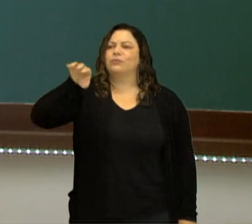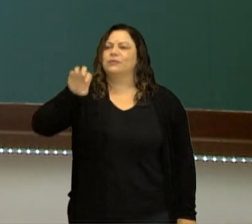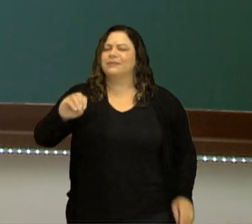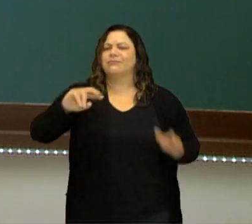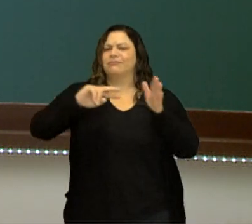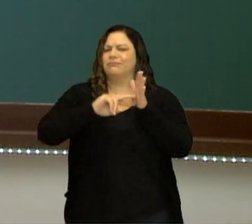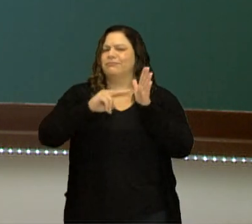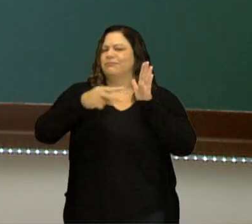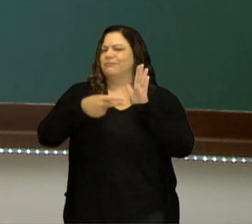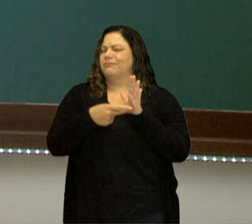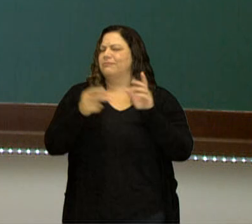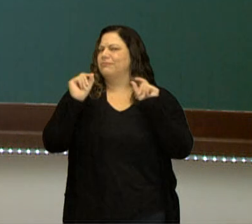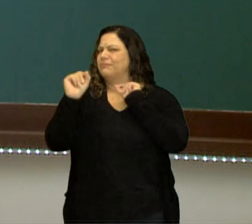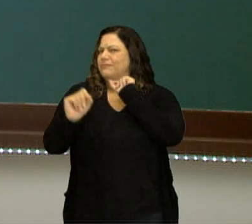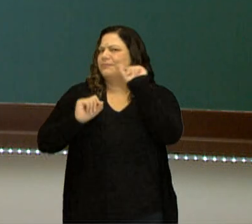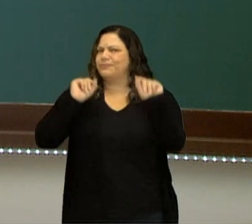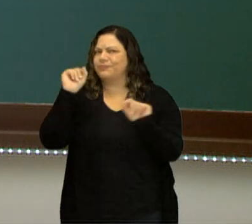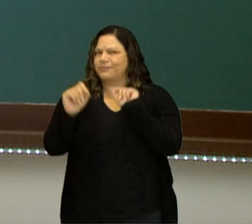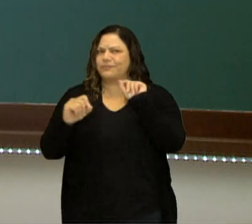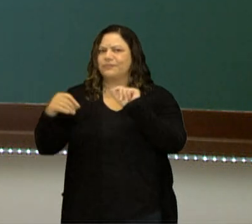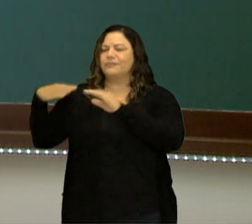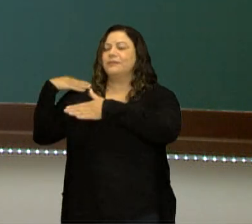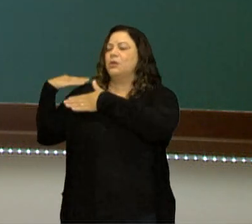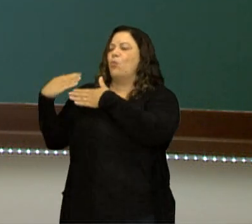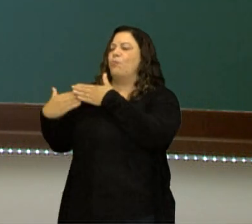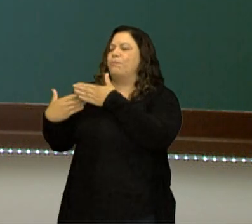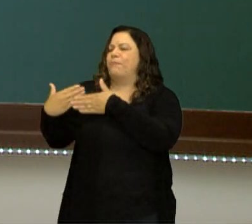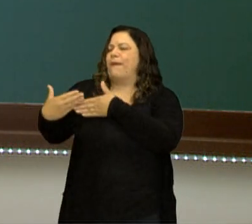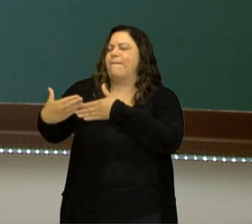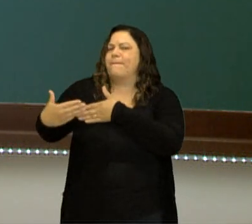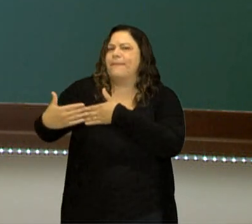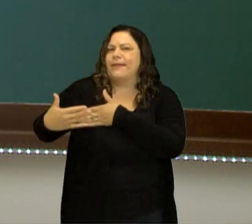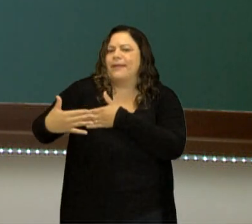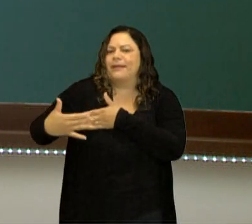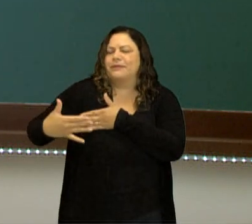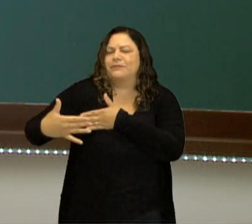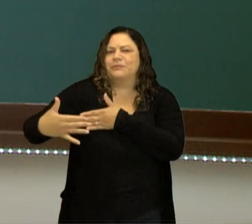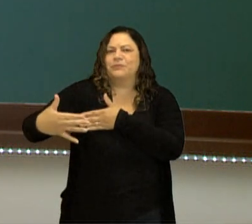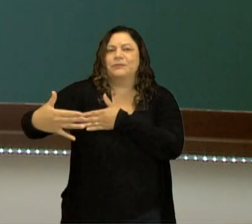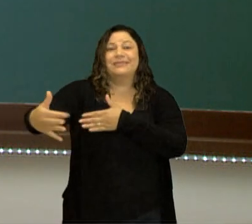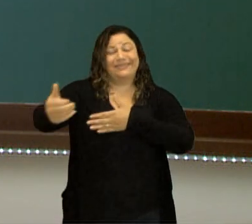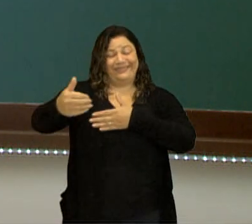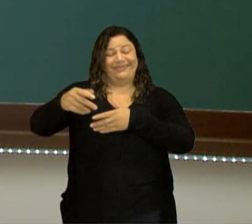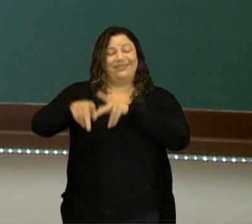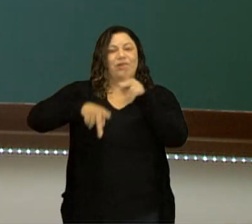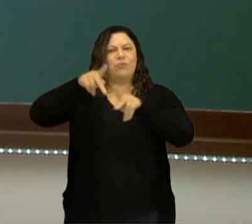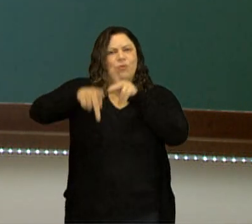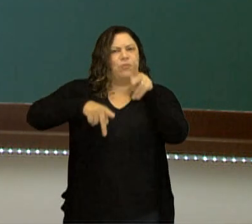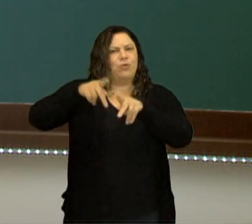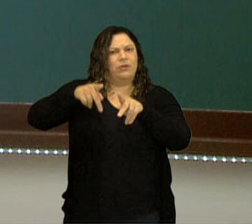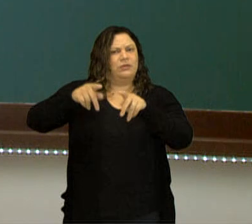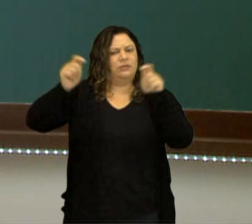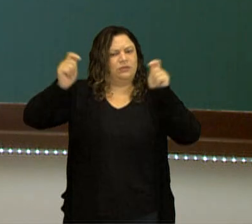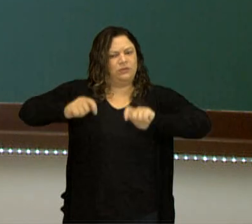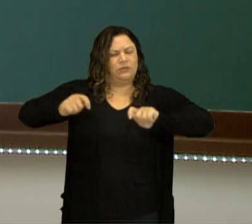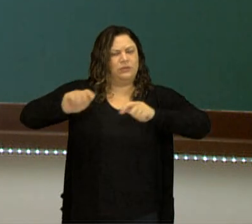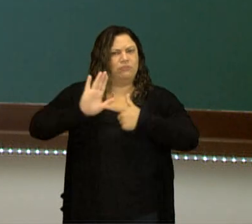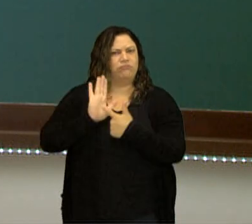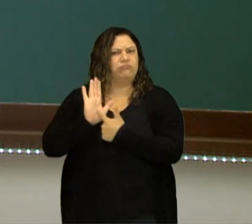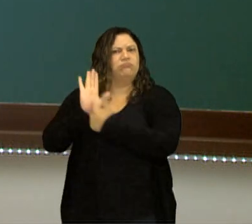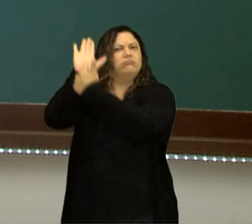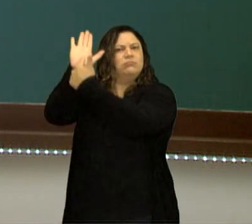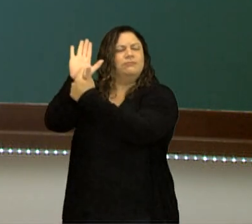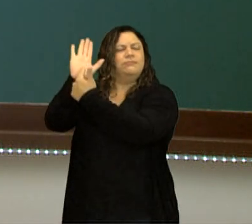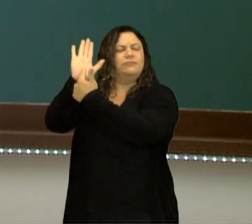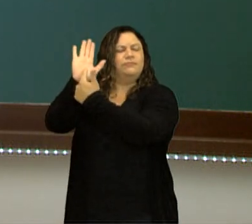ela faz parte de um longo processo onde a população ela vai manifestar toda a sua